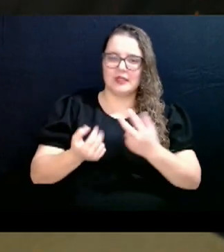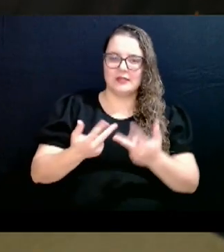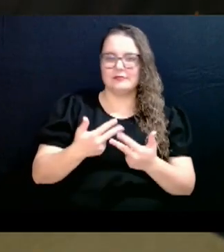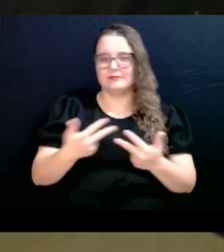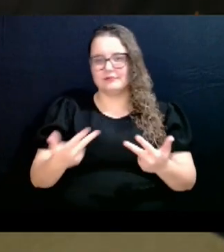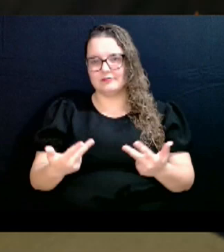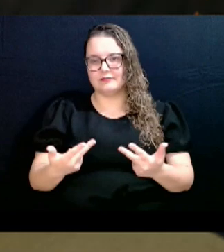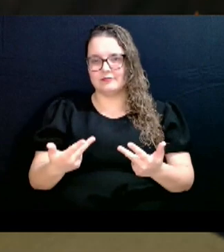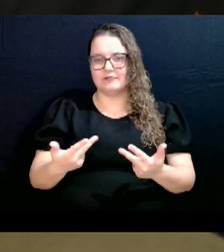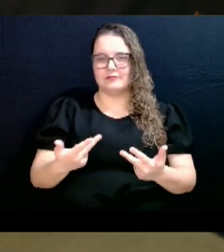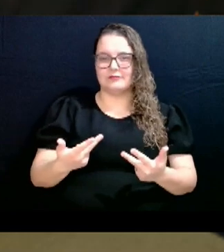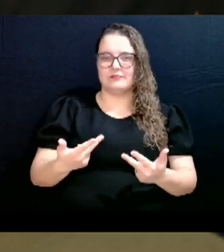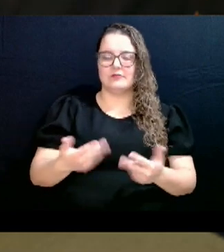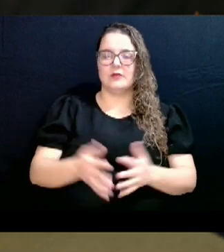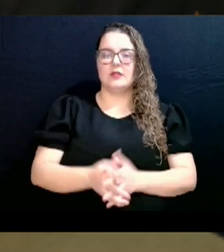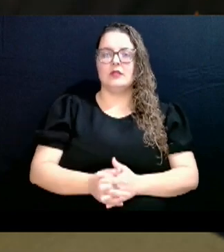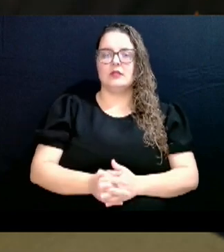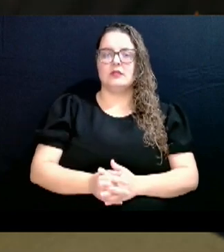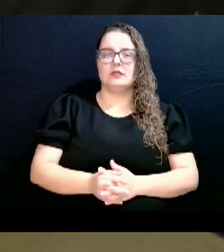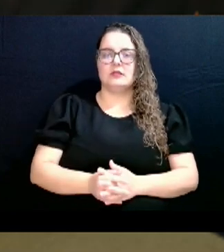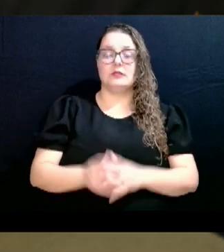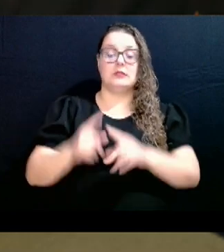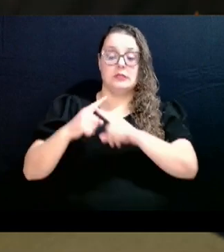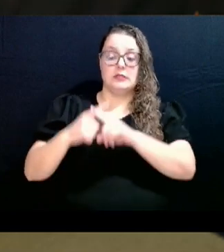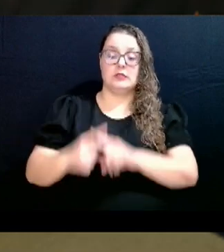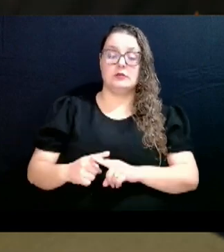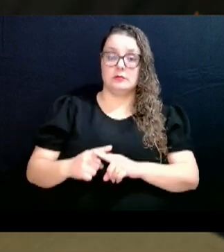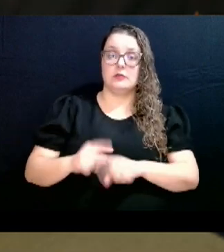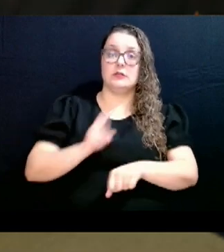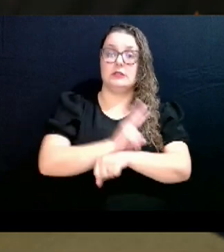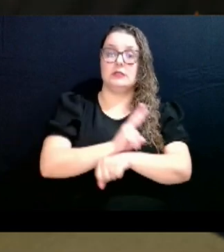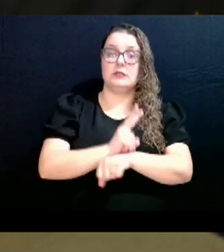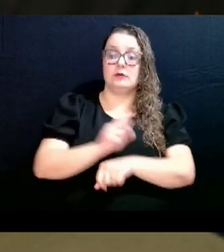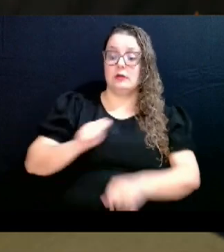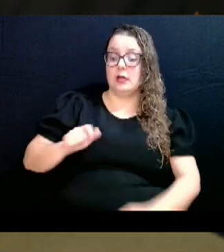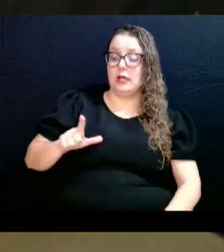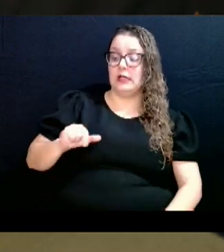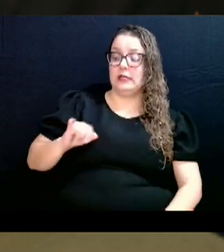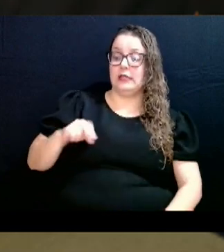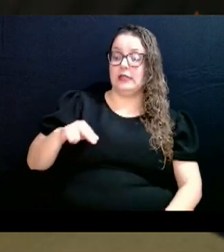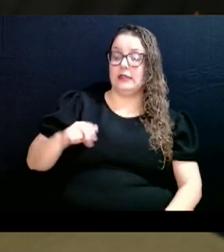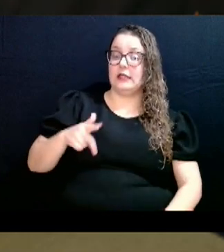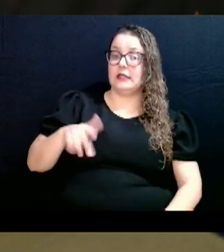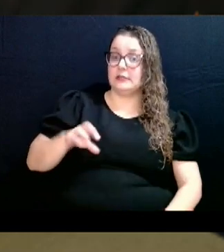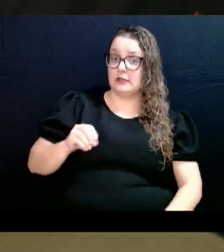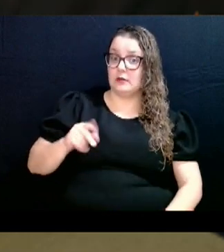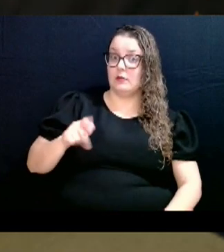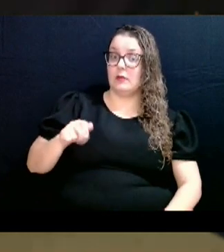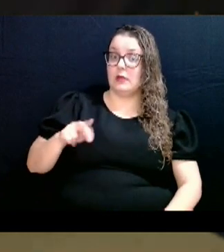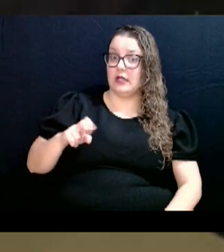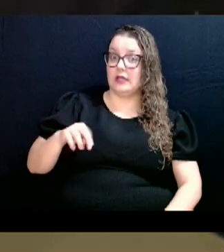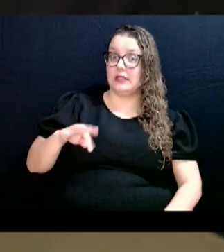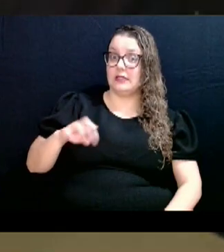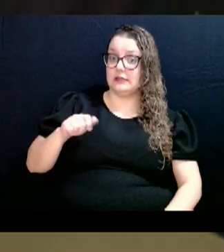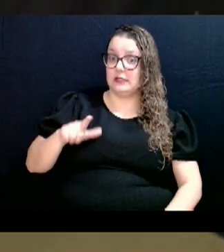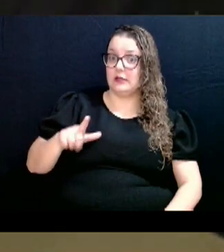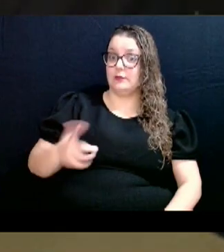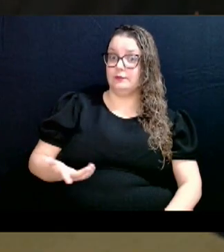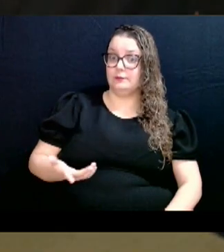aliás, em muitos casos da disputa, né, da guarda, alienação parental, para a gente poder começar a destrinchar esse